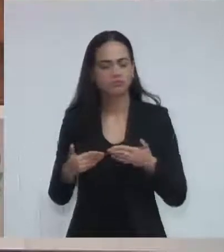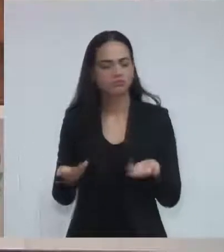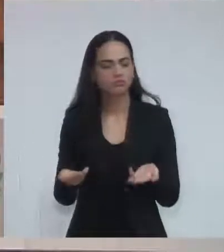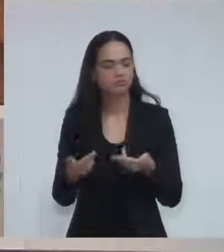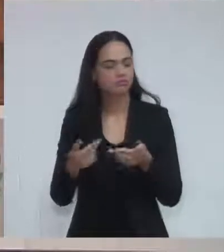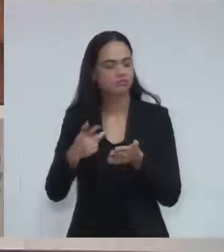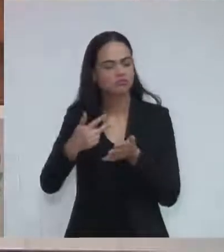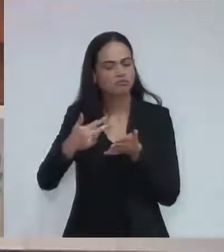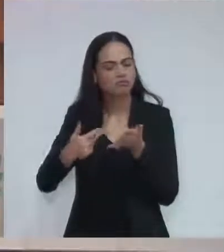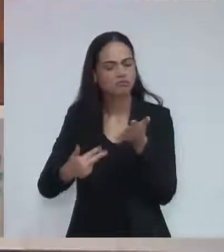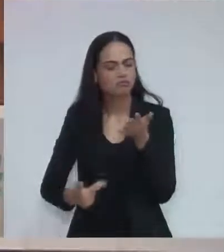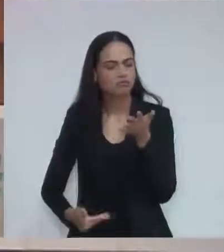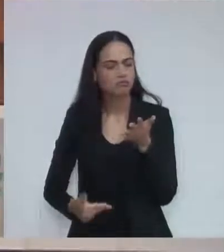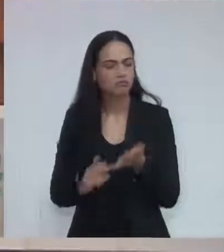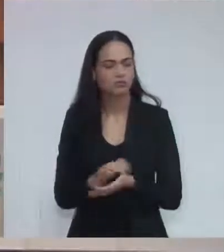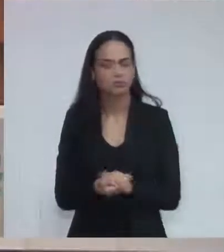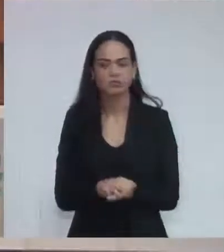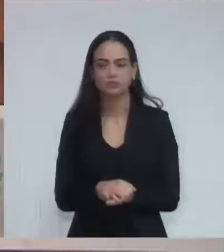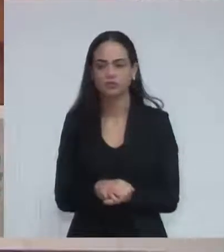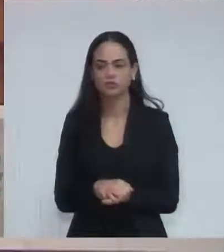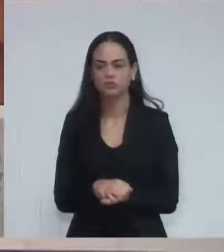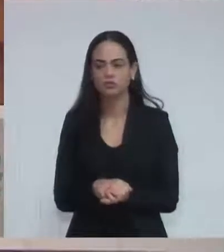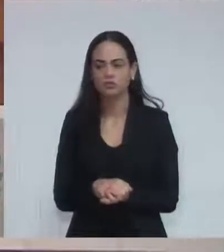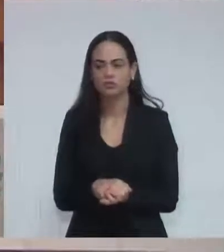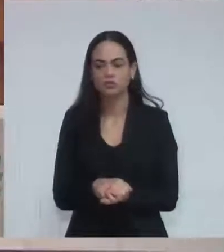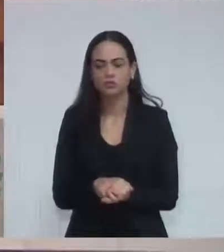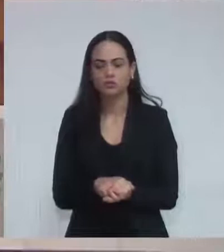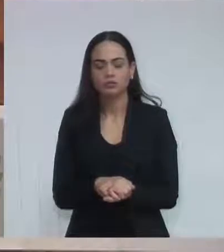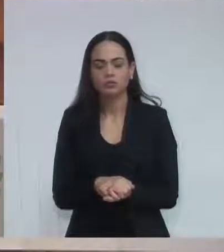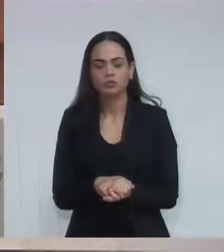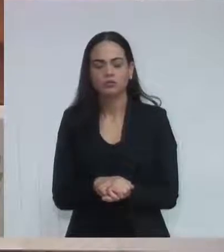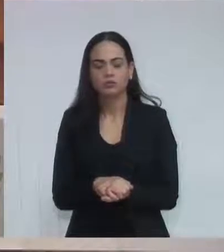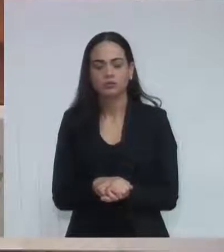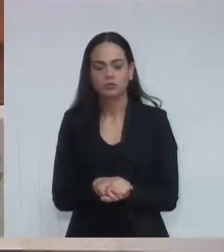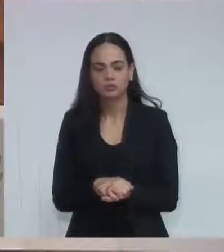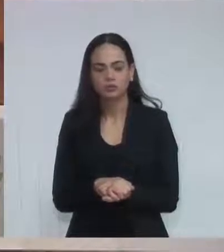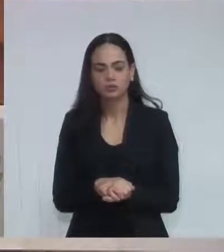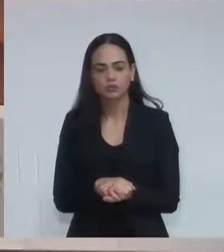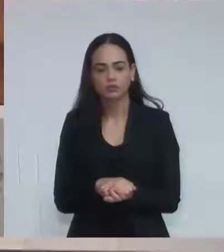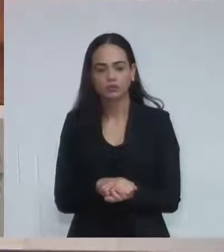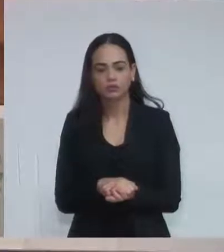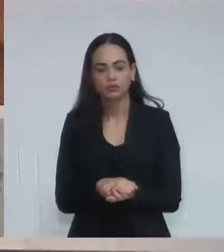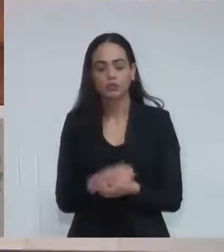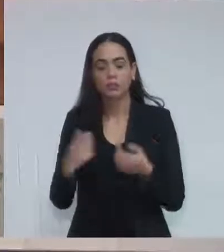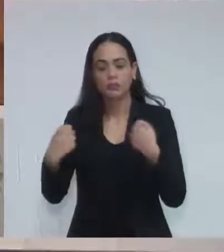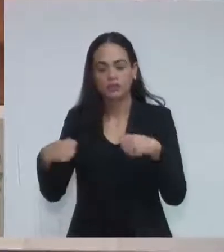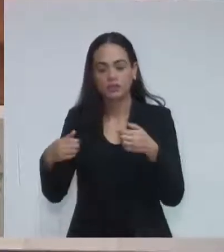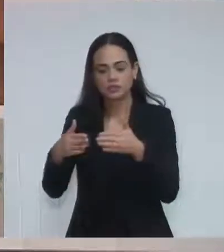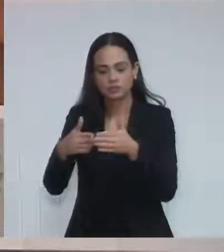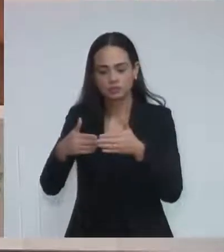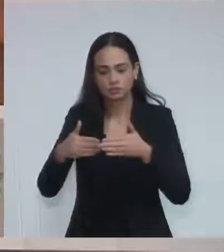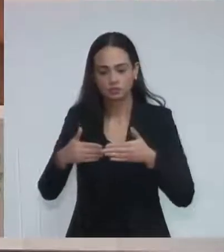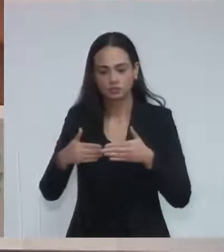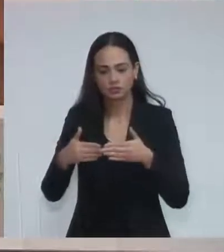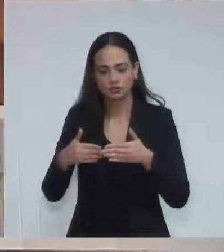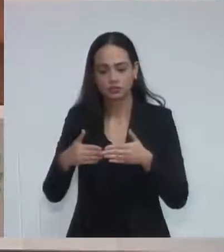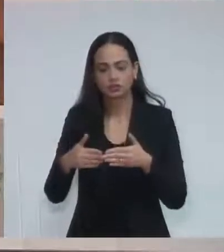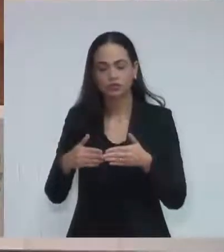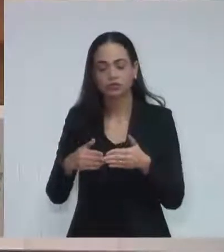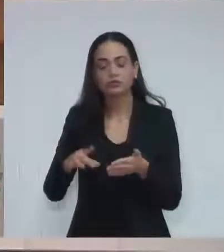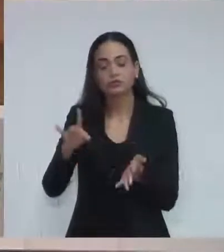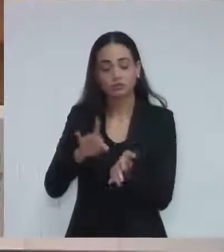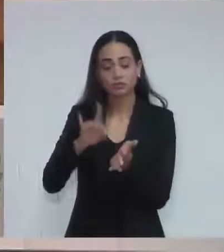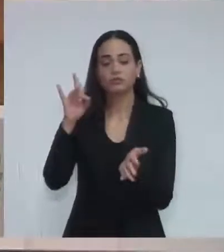Nesse SPEC, os edis devem minimamente fundamentar seu requerimento, pautando-os em irregularidades